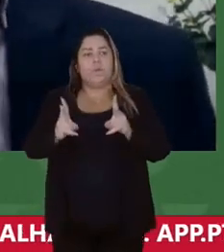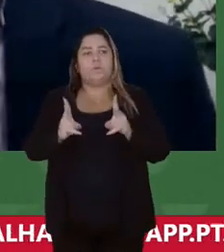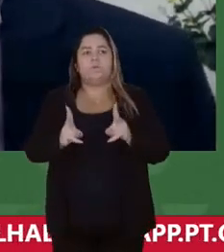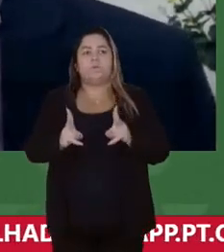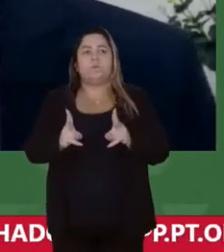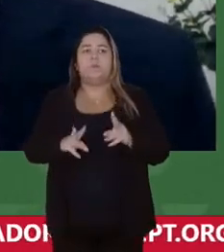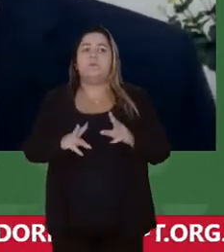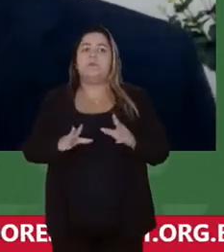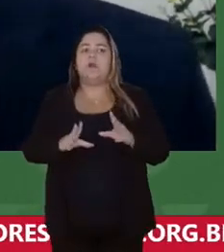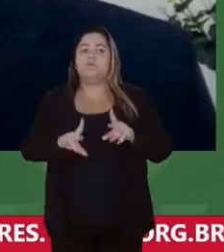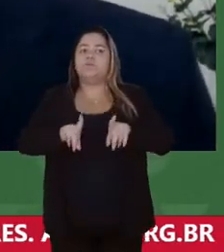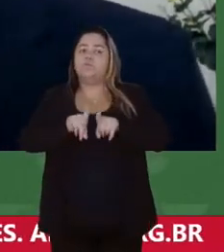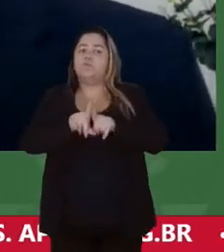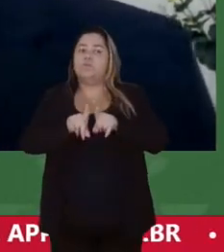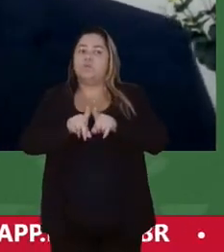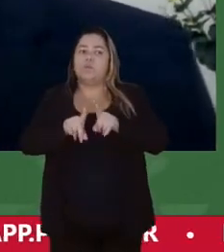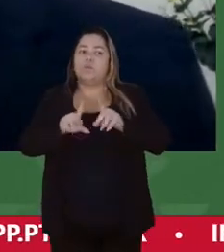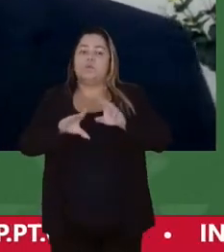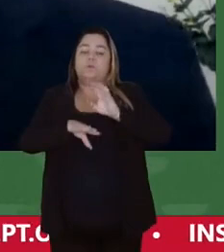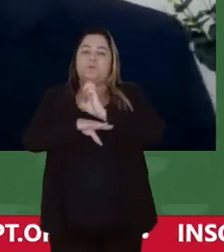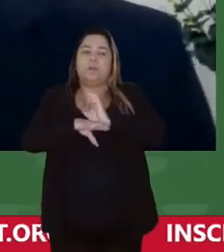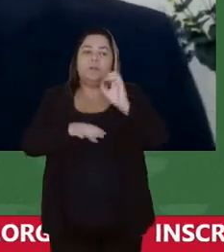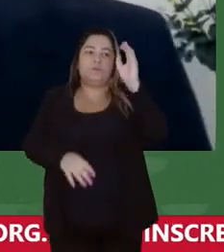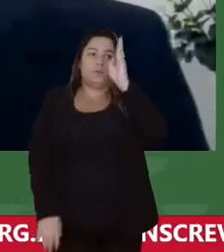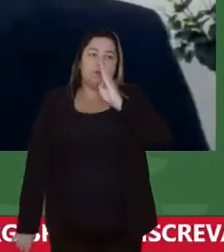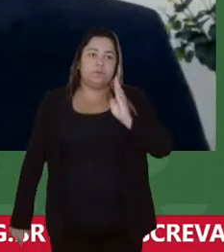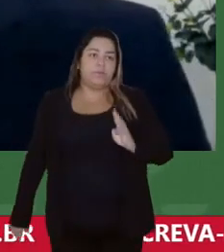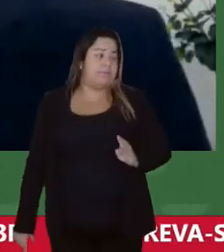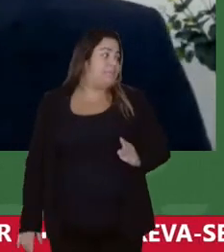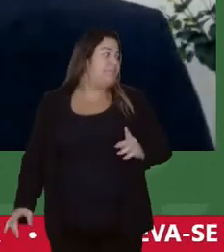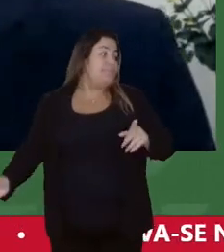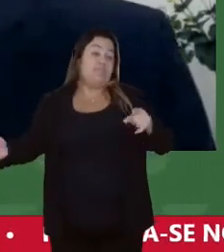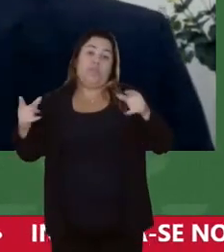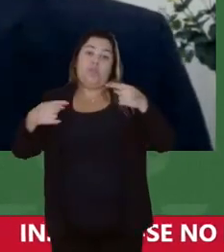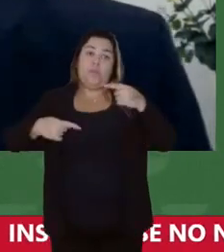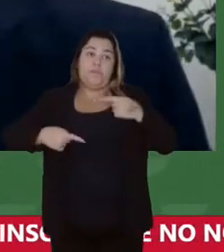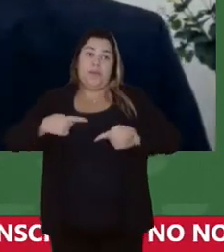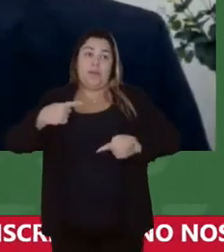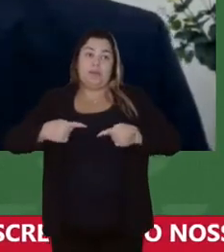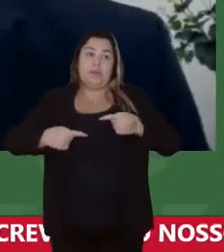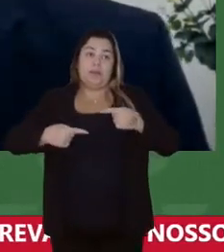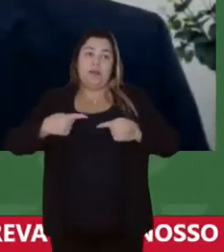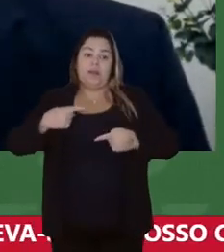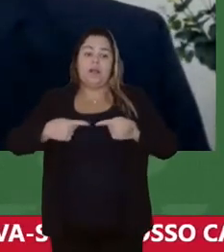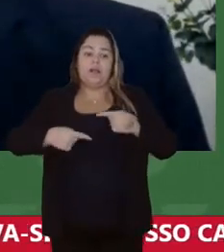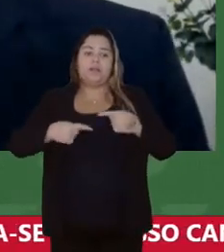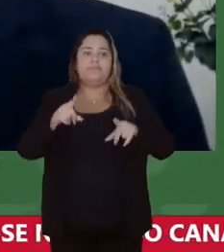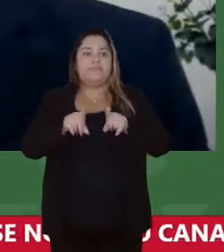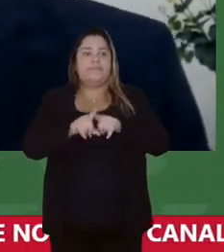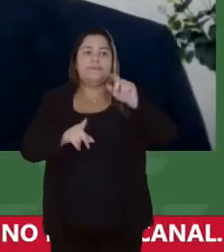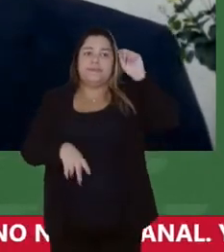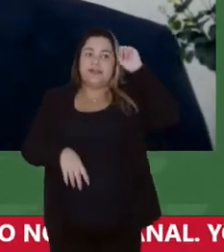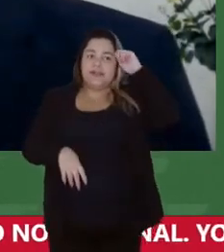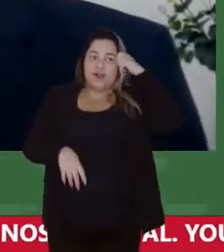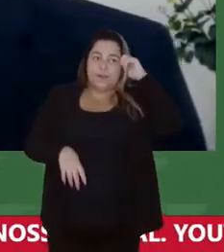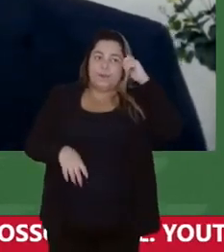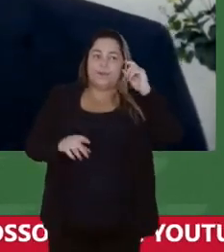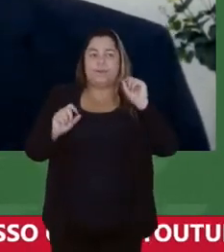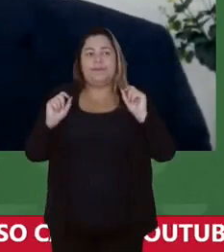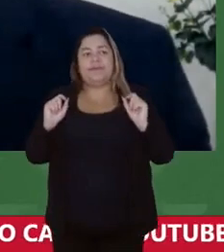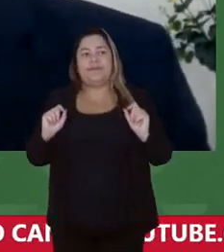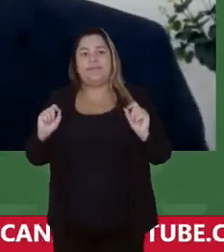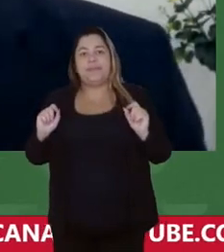à margem do Estado brasileiro. Eu debato a questão racial, Marcos, como uma